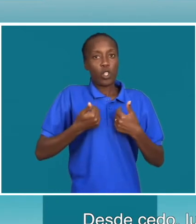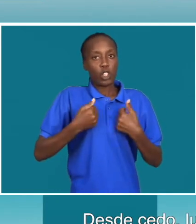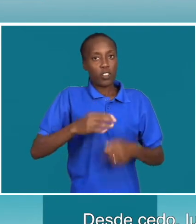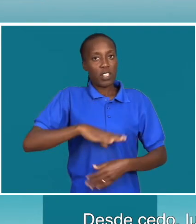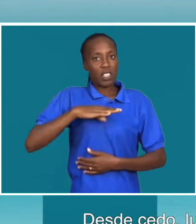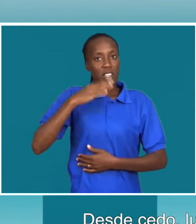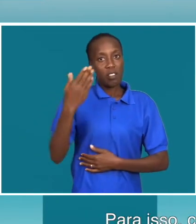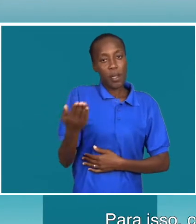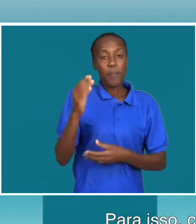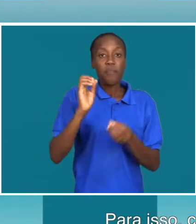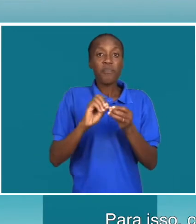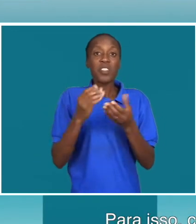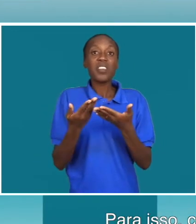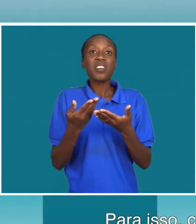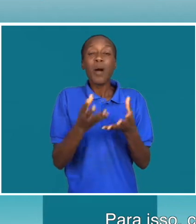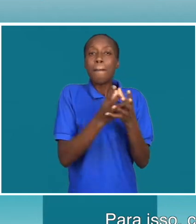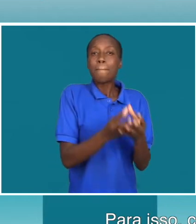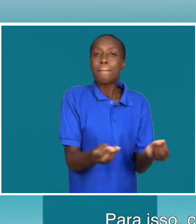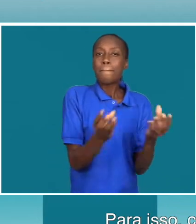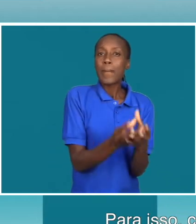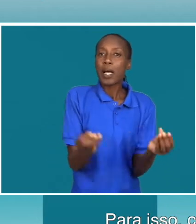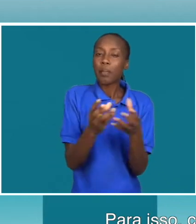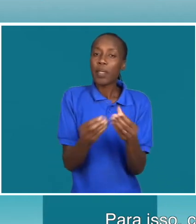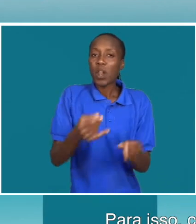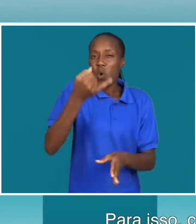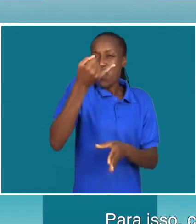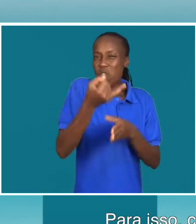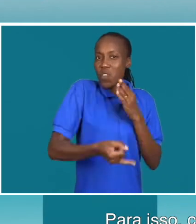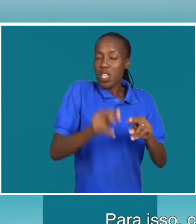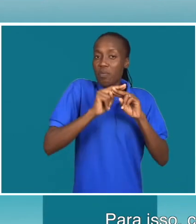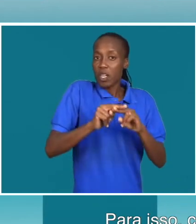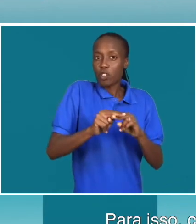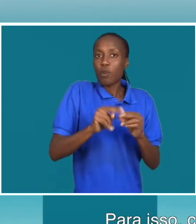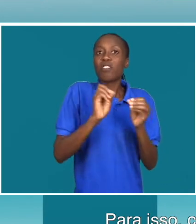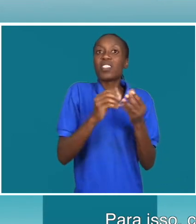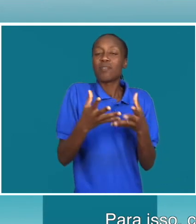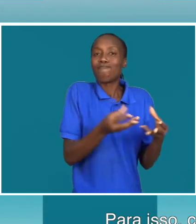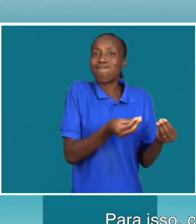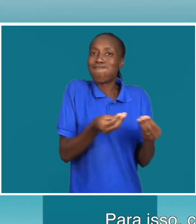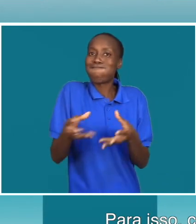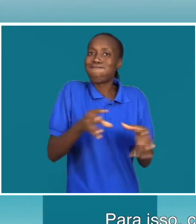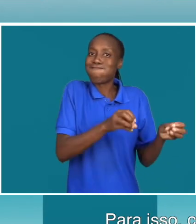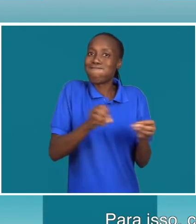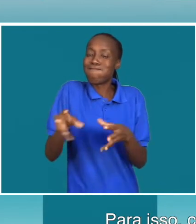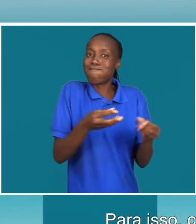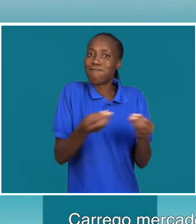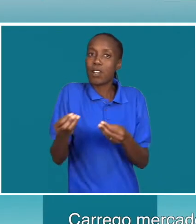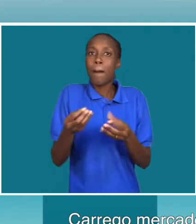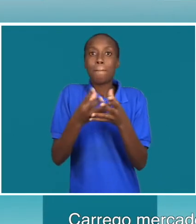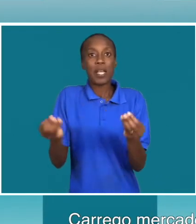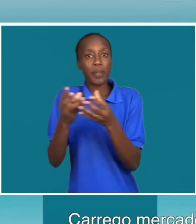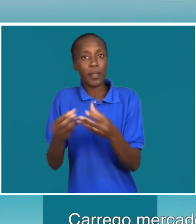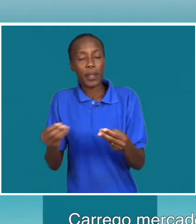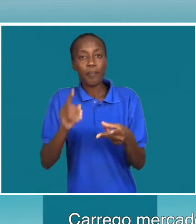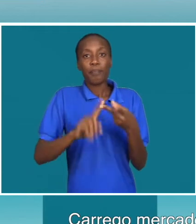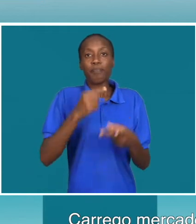idade. Para isso, carrega mercadorias diversas no terminal de transportes semicoletivos de Machampzheni. Se